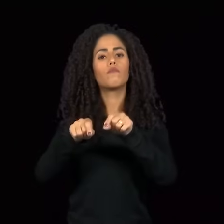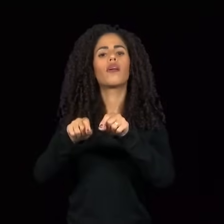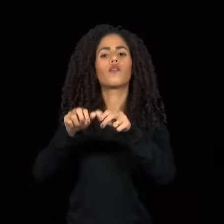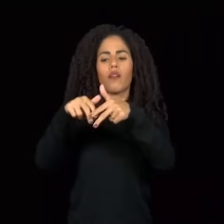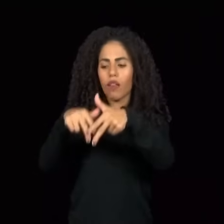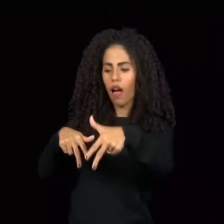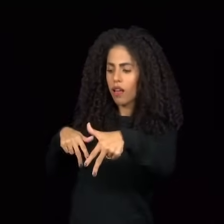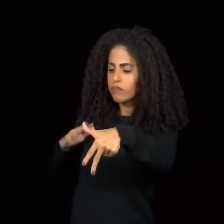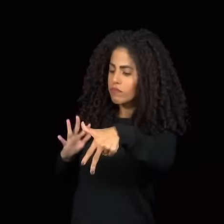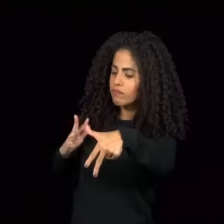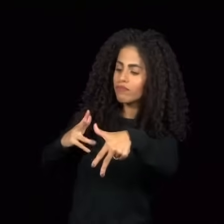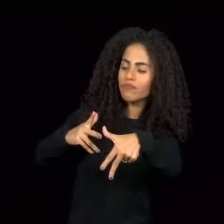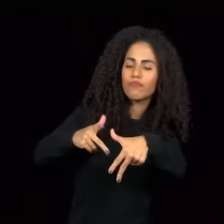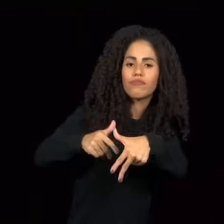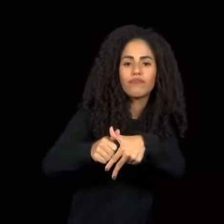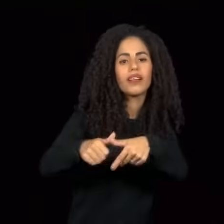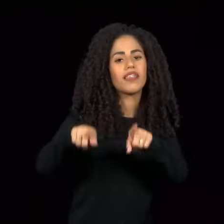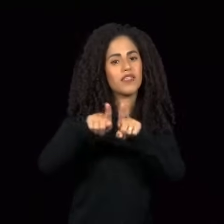ancestrais.